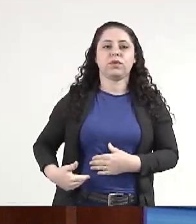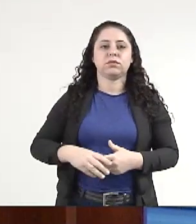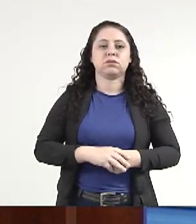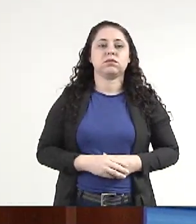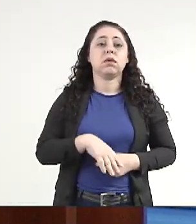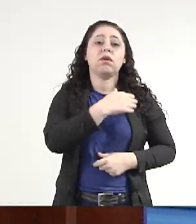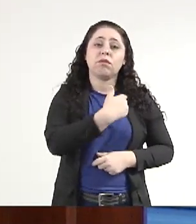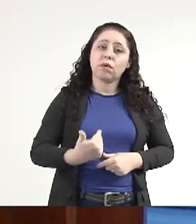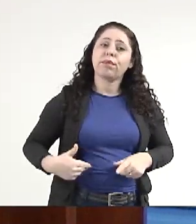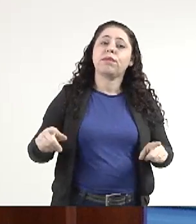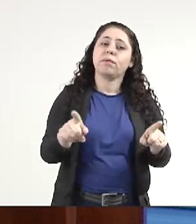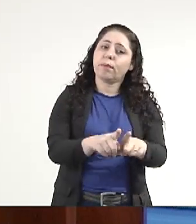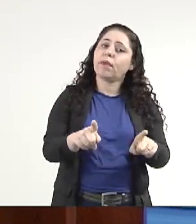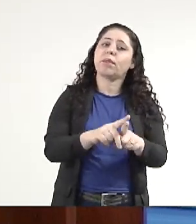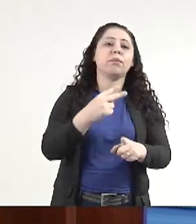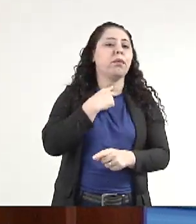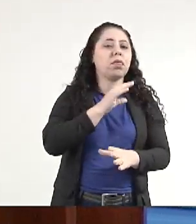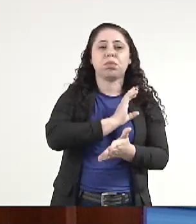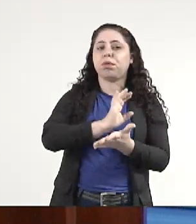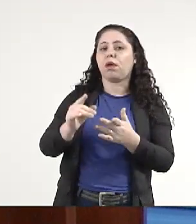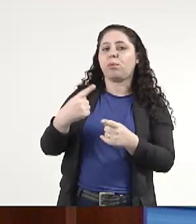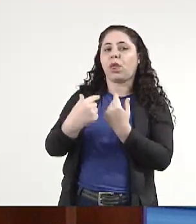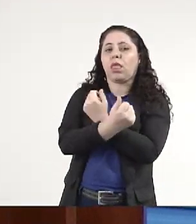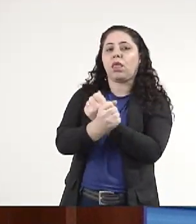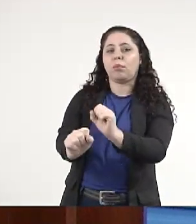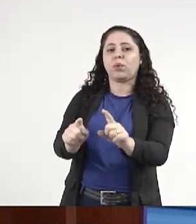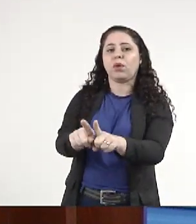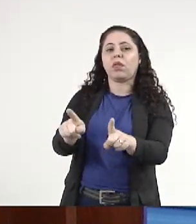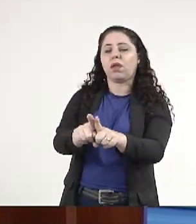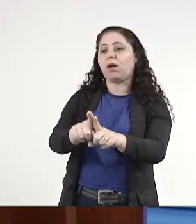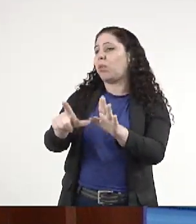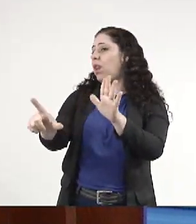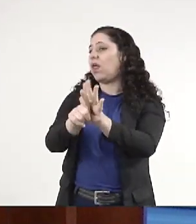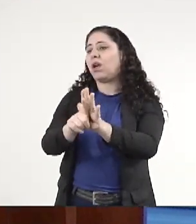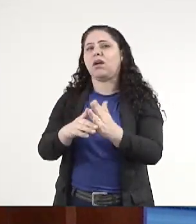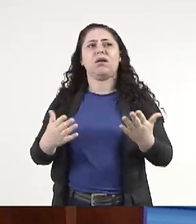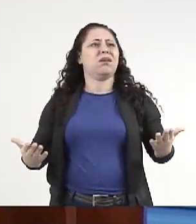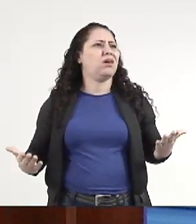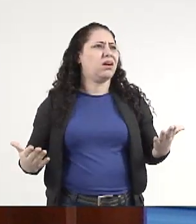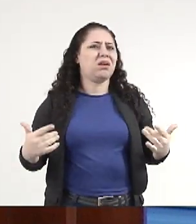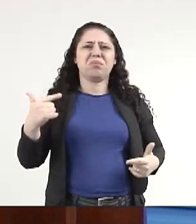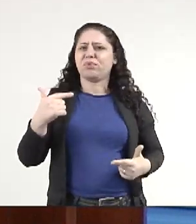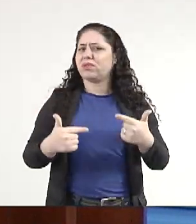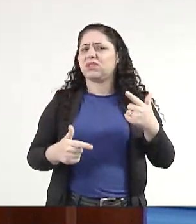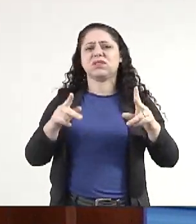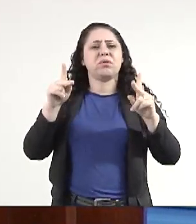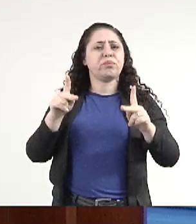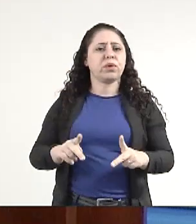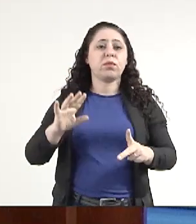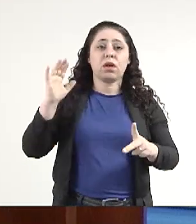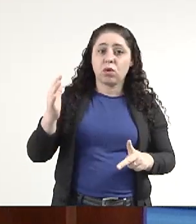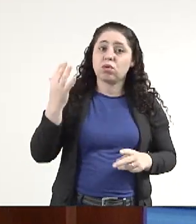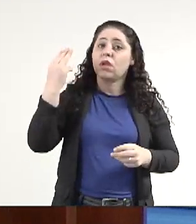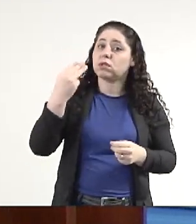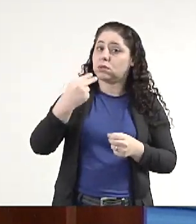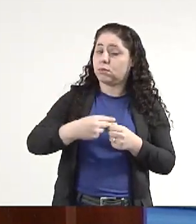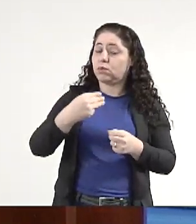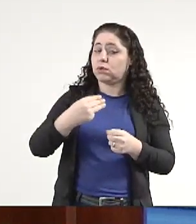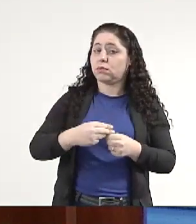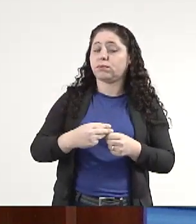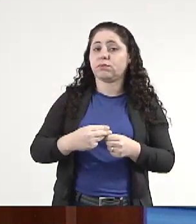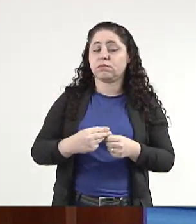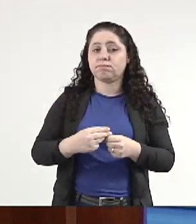o governo também não pode transferir porque está impedido por força de lei. Ora, as políticas públicas acontecem nos municípios.